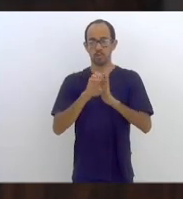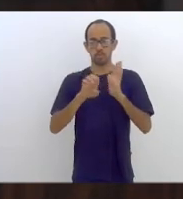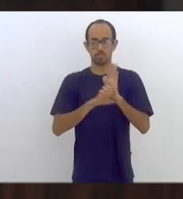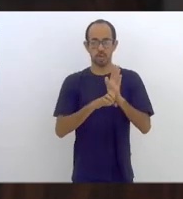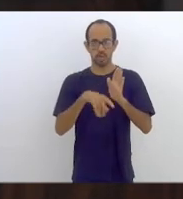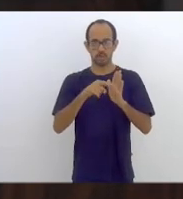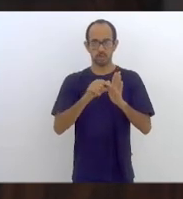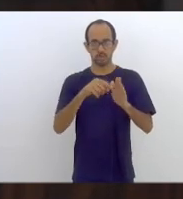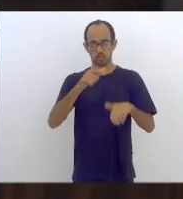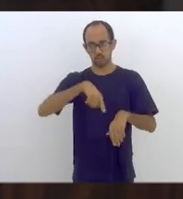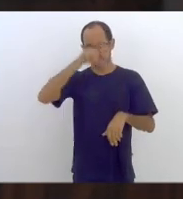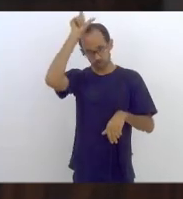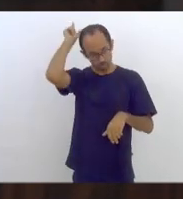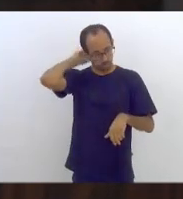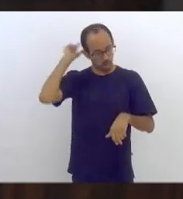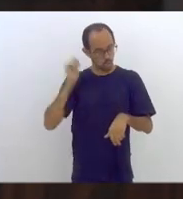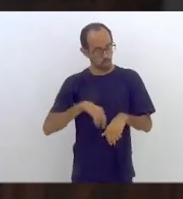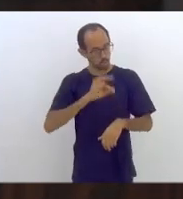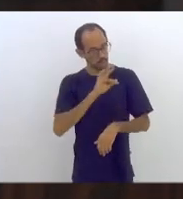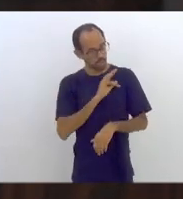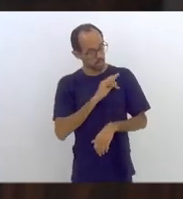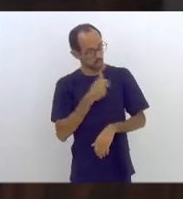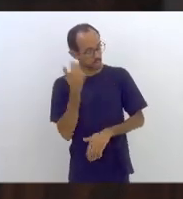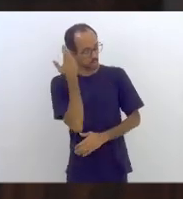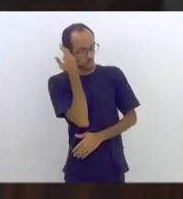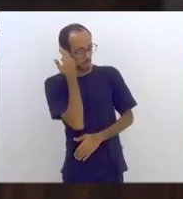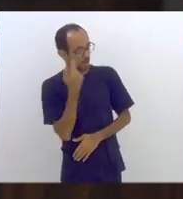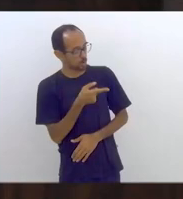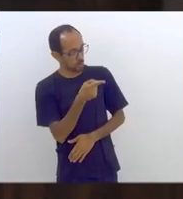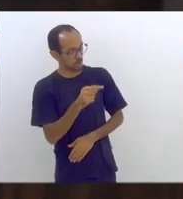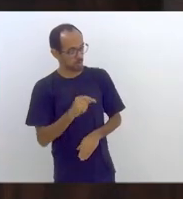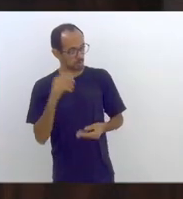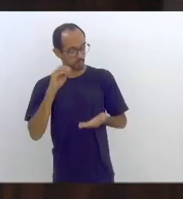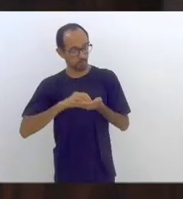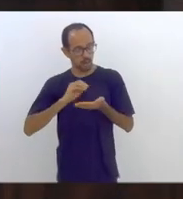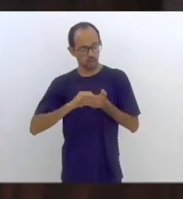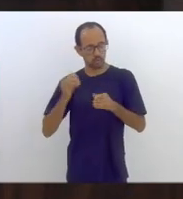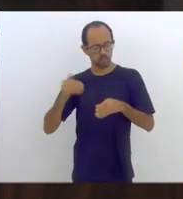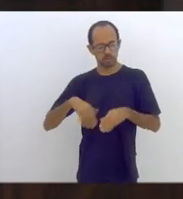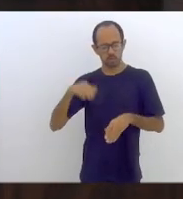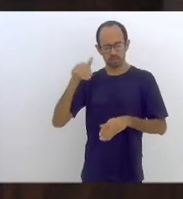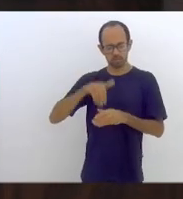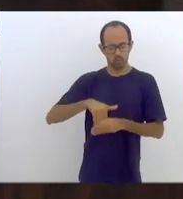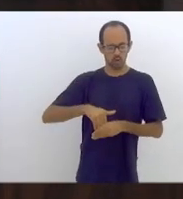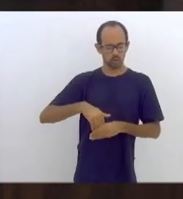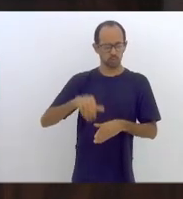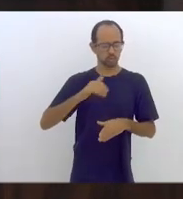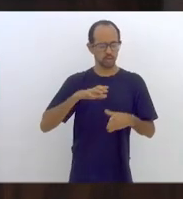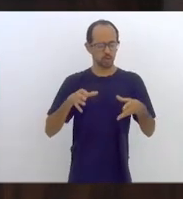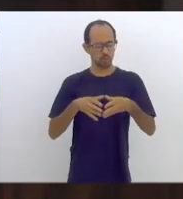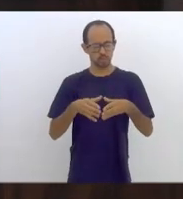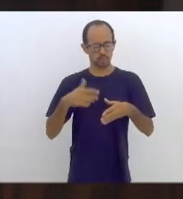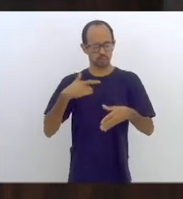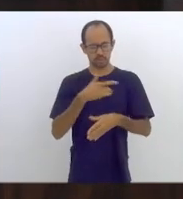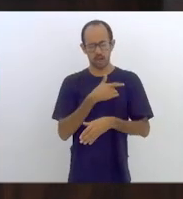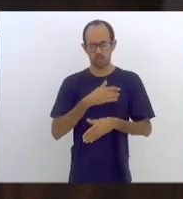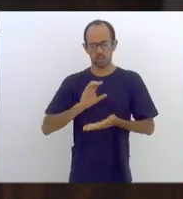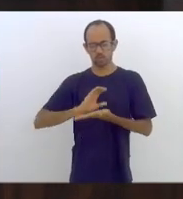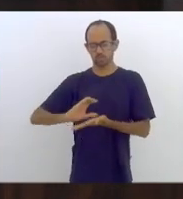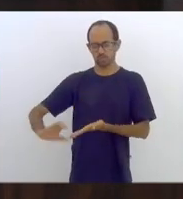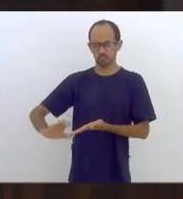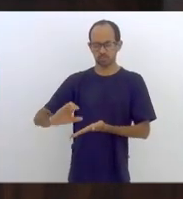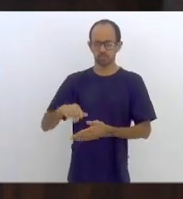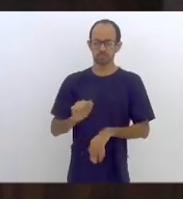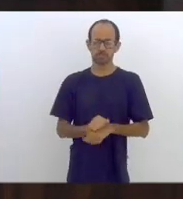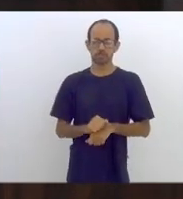Deputado Luiz Paulo Marta Rocha eleomarcou ele dependendo das comissões Justiça saúde e orçamento para mim te parecer